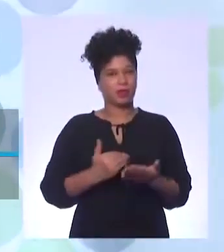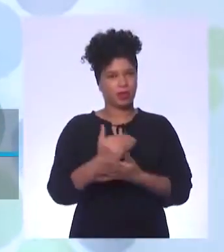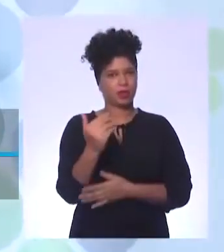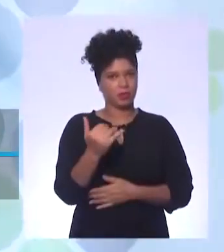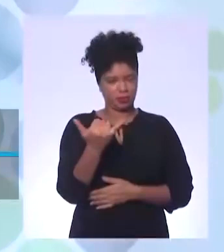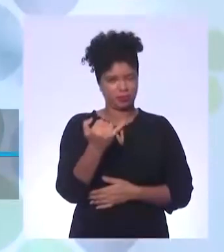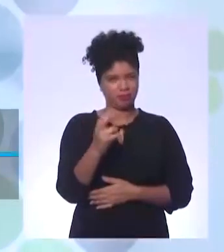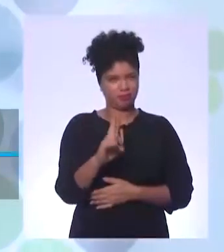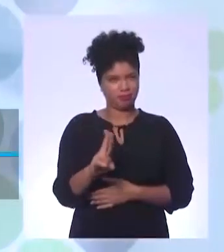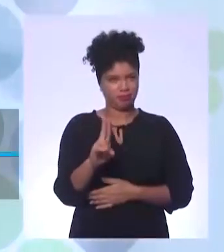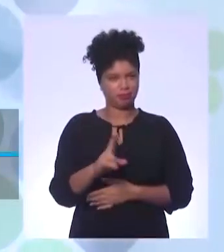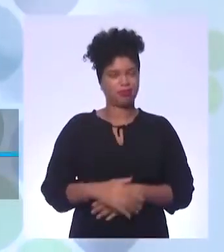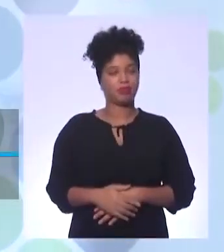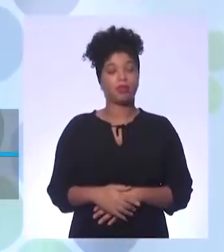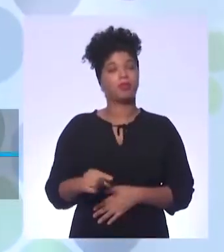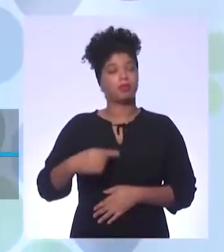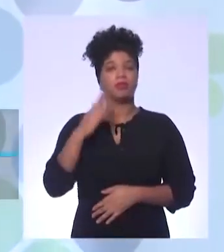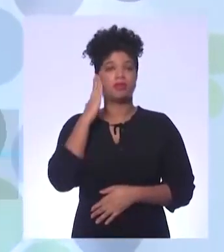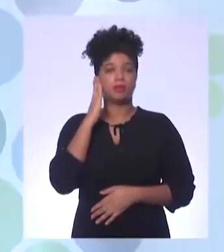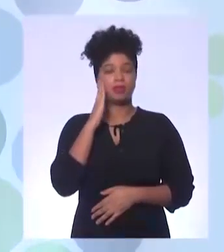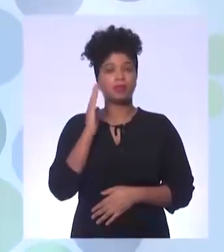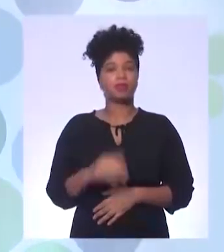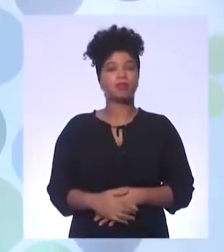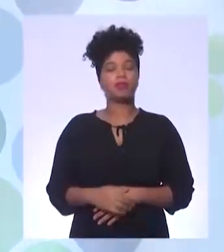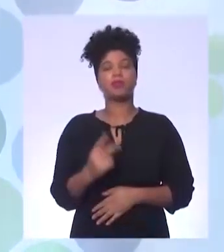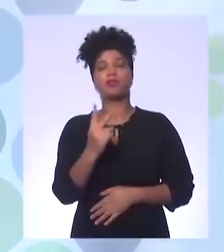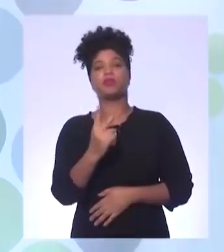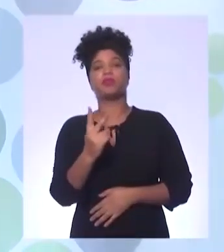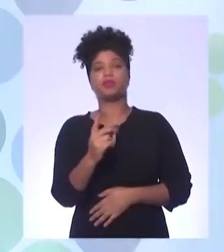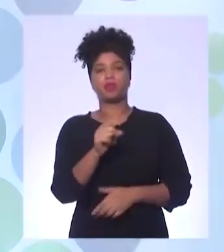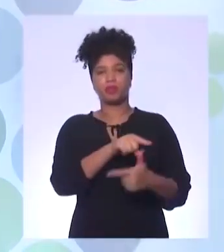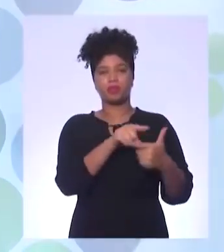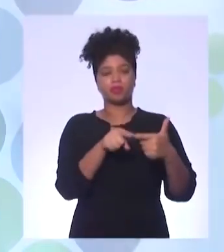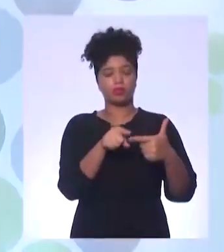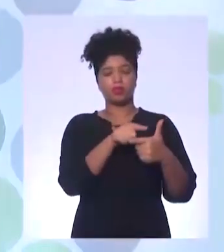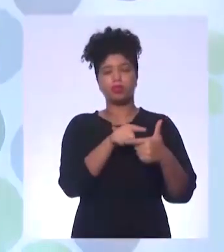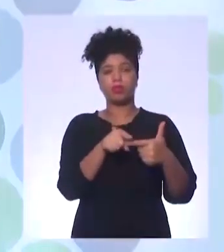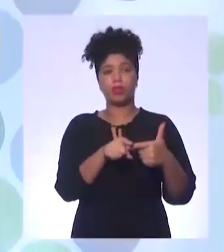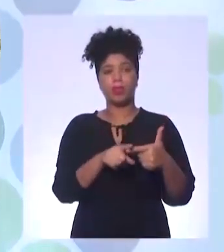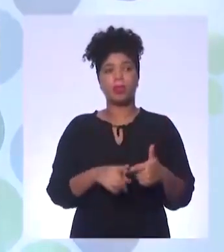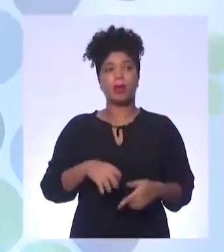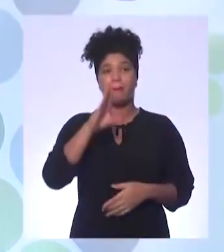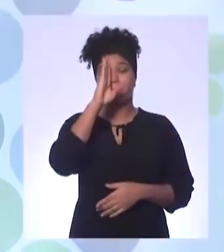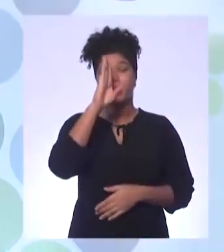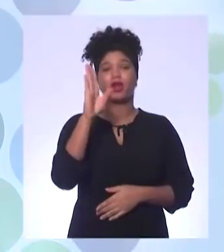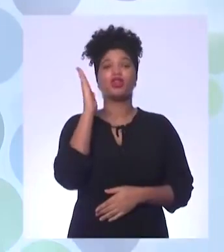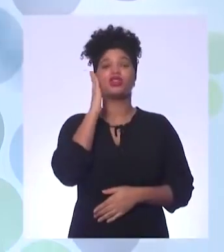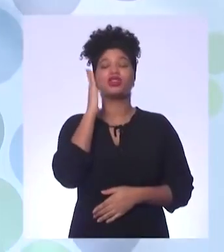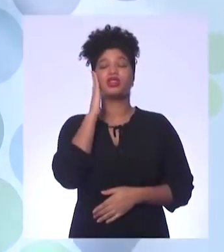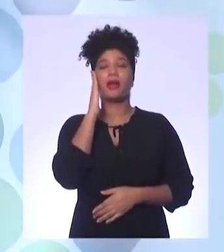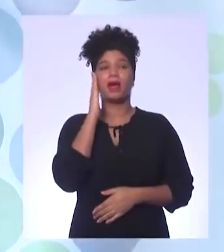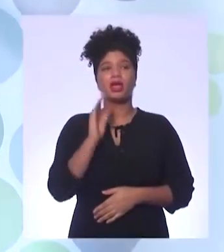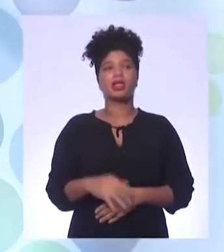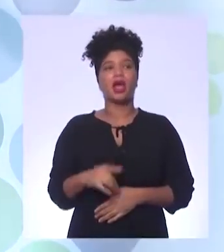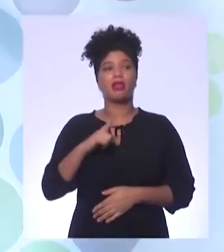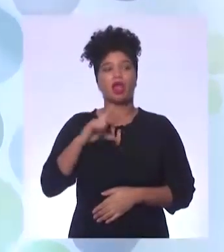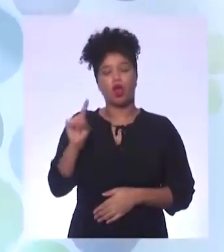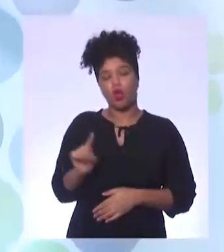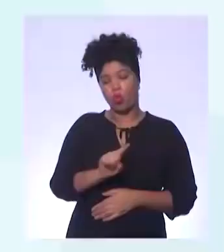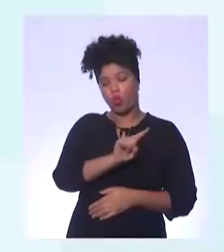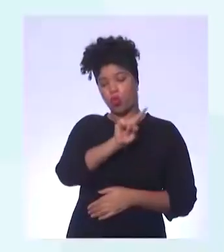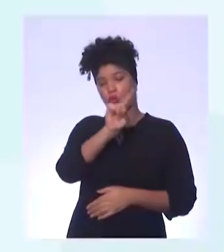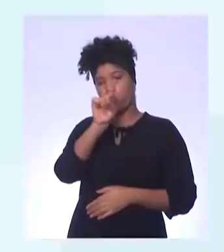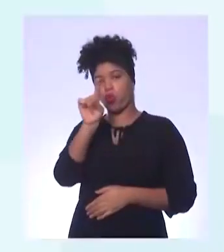bem. Então aqui a gente está querendo saber esses dois ângulos. A primeira coisa que a gente tem que pensar é o giro completo. Então a gente sabe que o giro completo, a